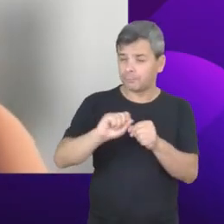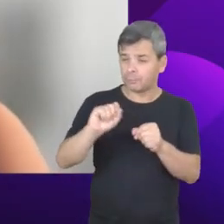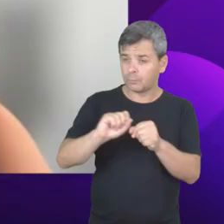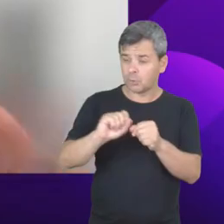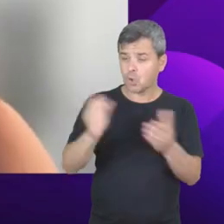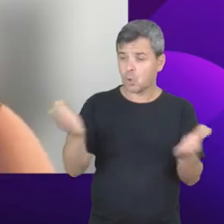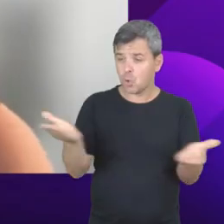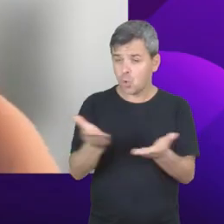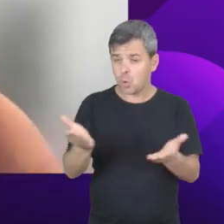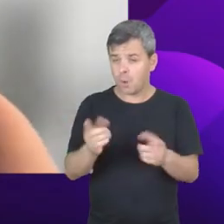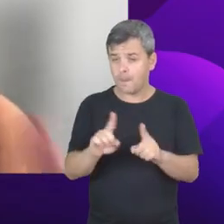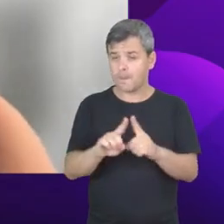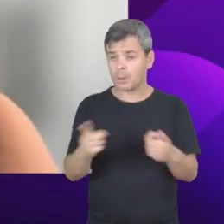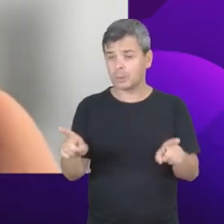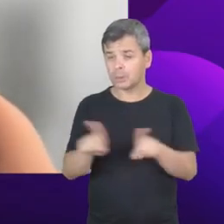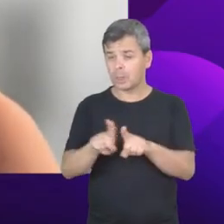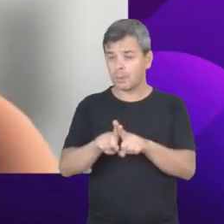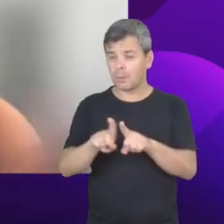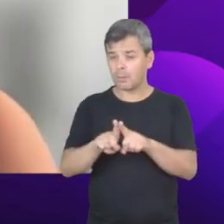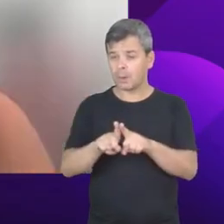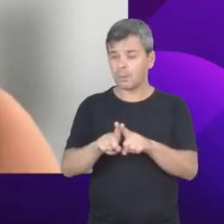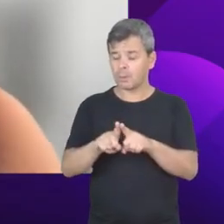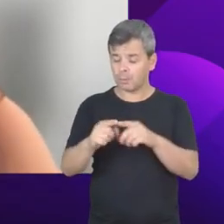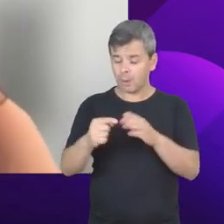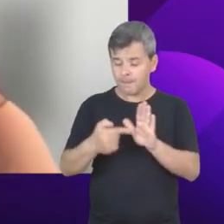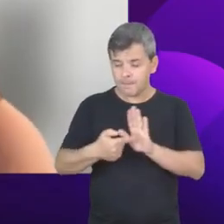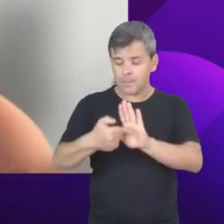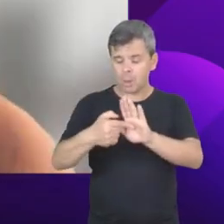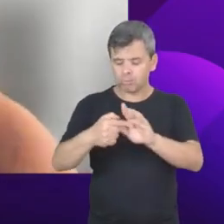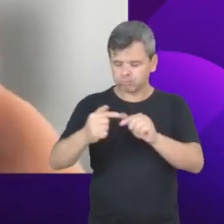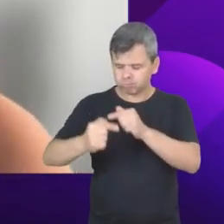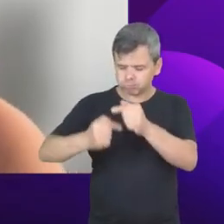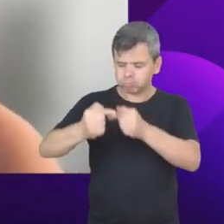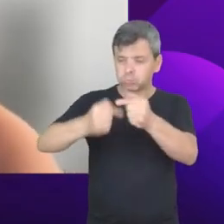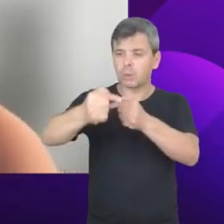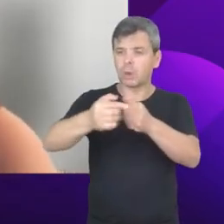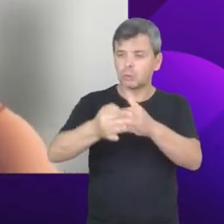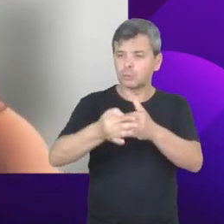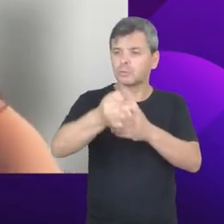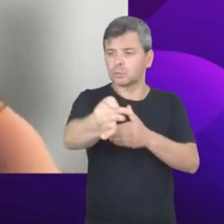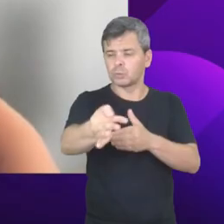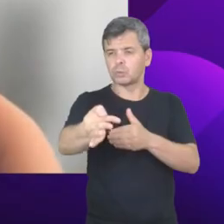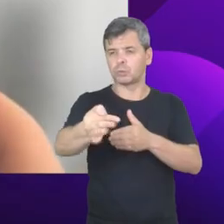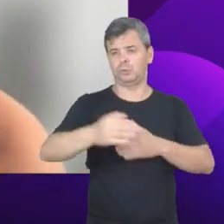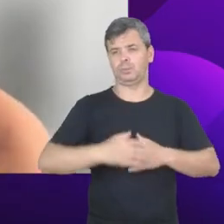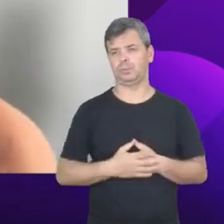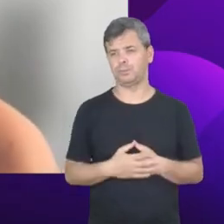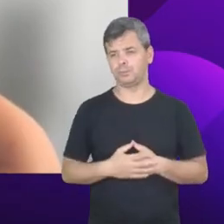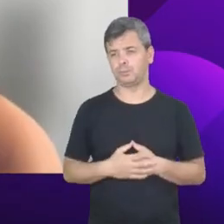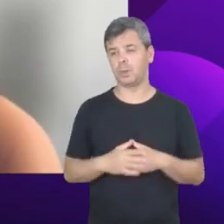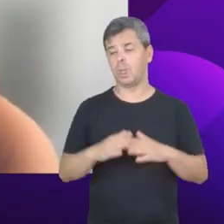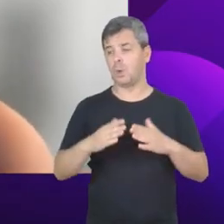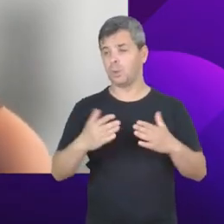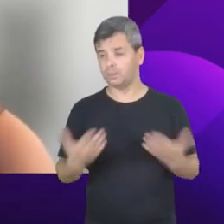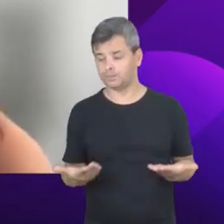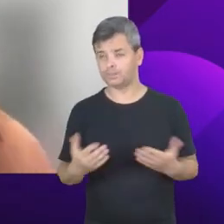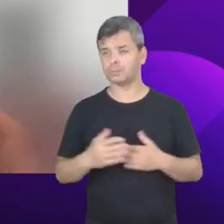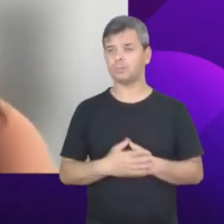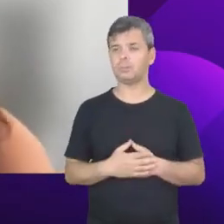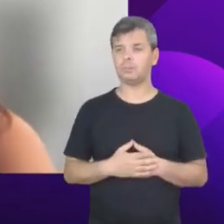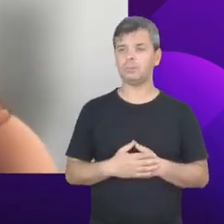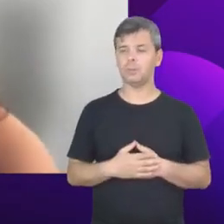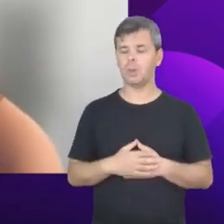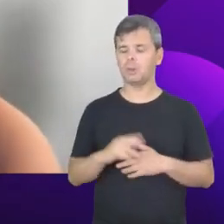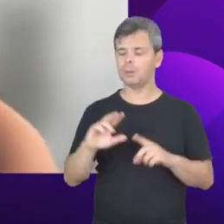no hoje, mas que também vai ser reverberada por gerações a fio aí para frente. Outra coisa um